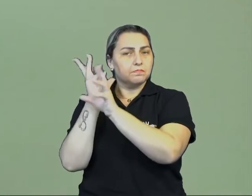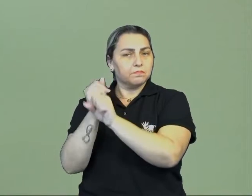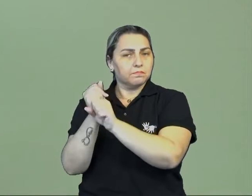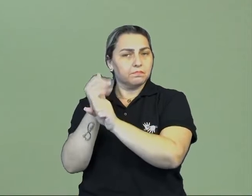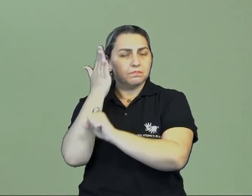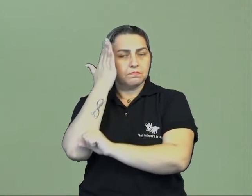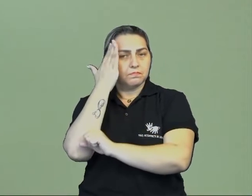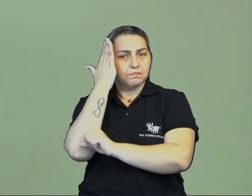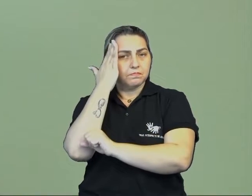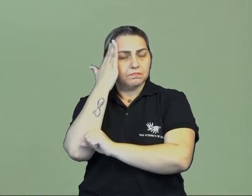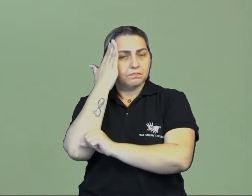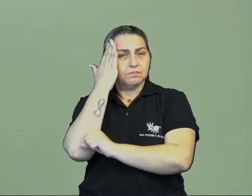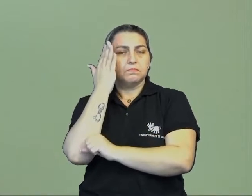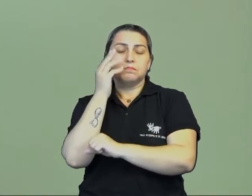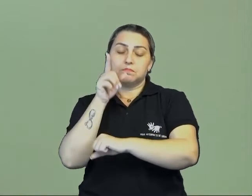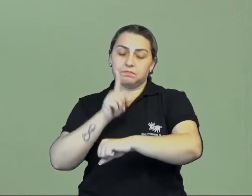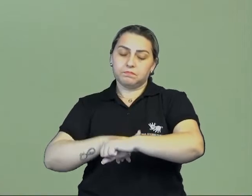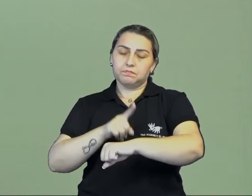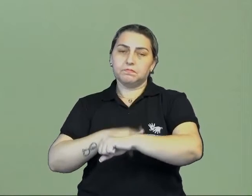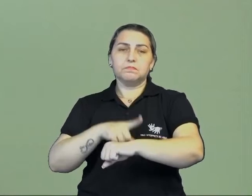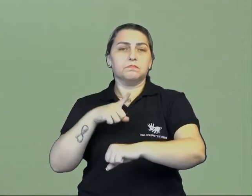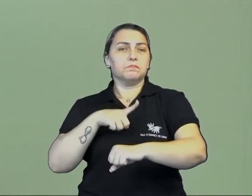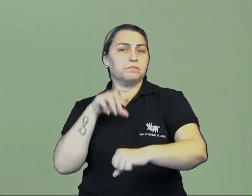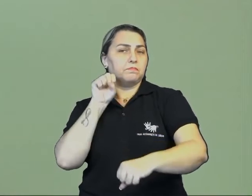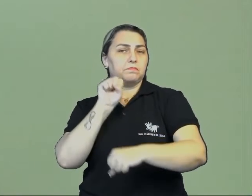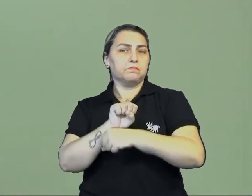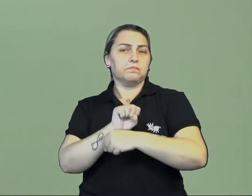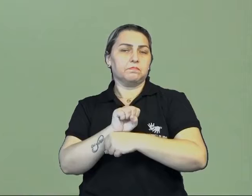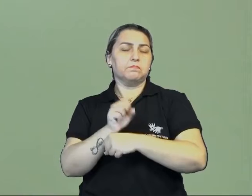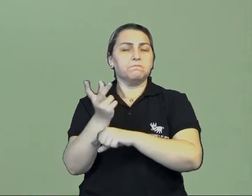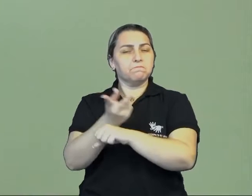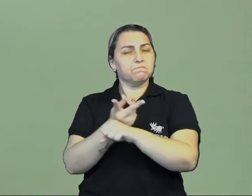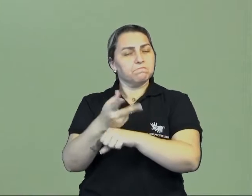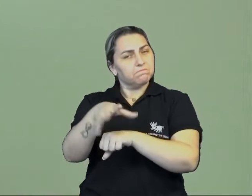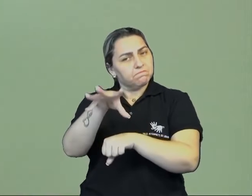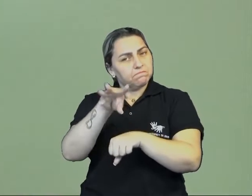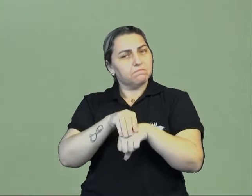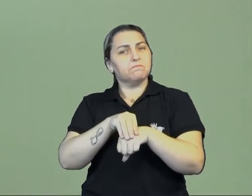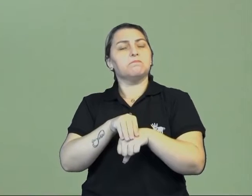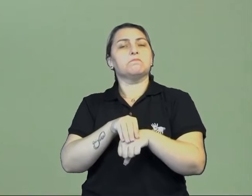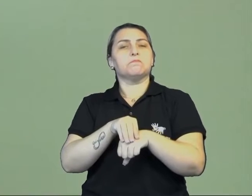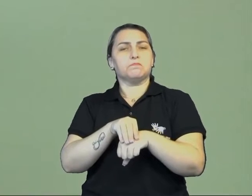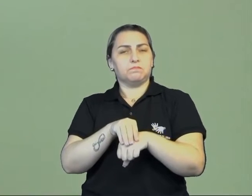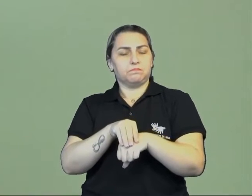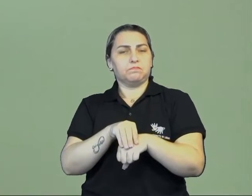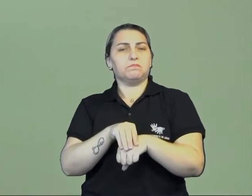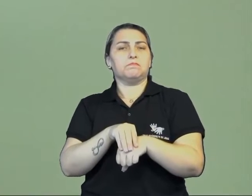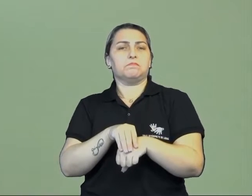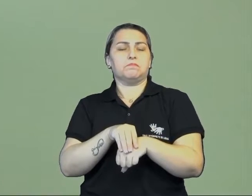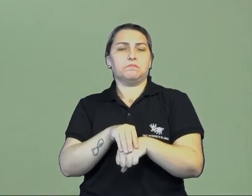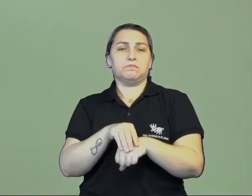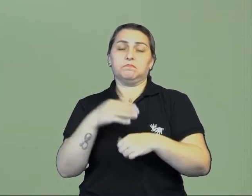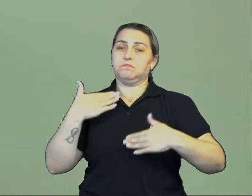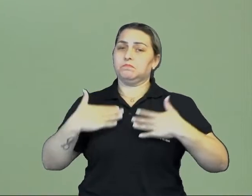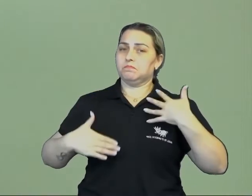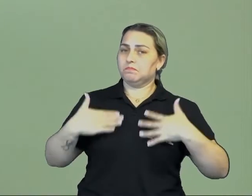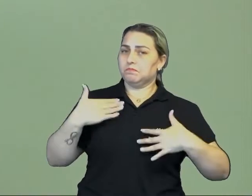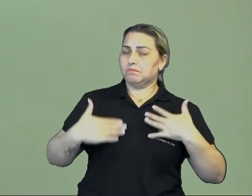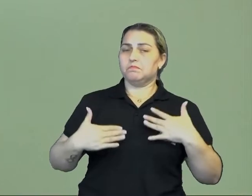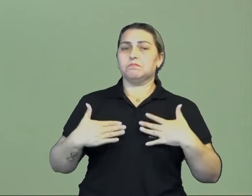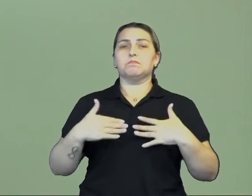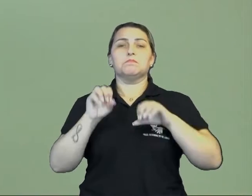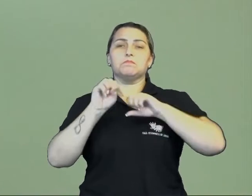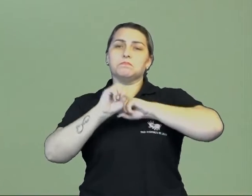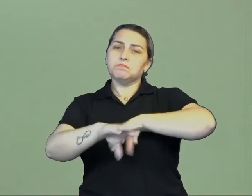que se em um momento a gente tinha um bloqueio e em outro momento a gente busca o conhecimento e esse conhecimento é sobre o corpo,